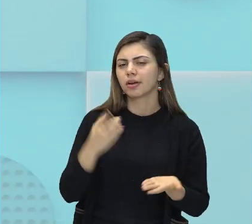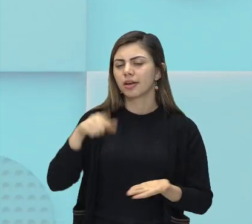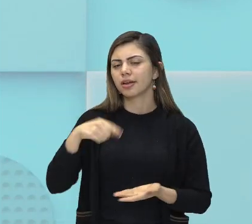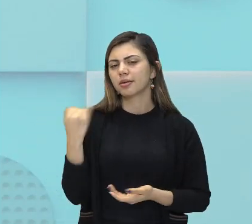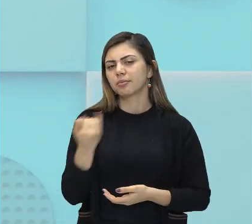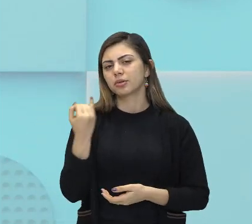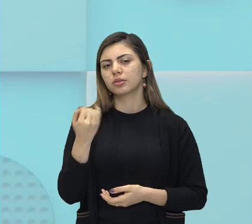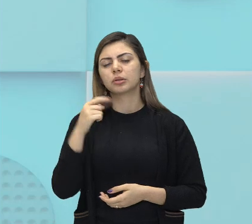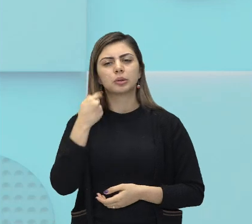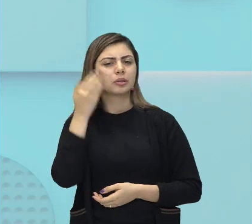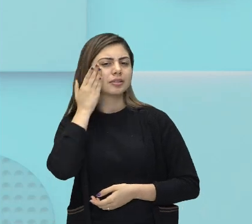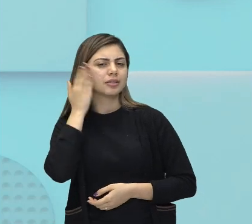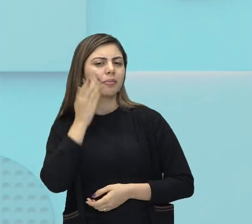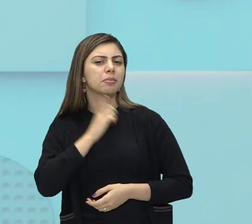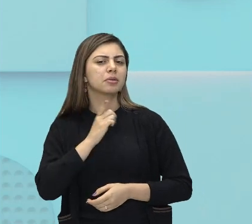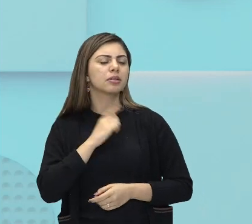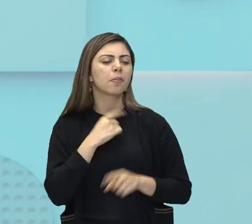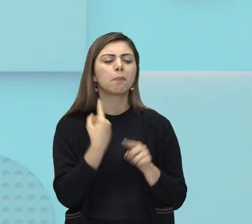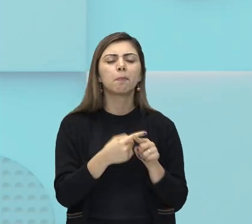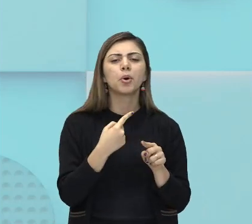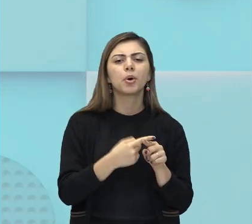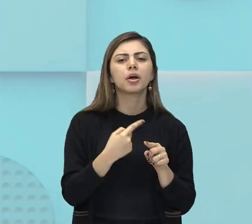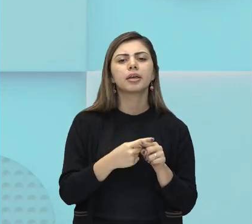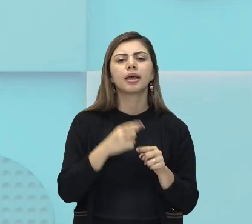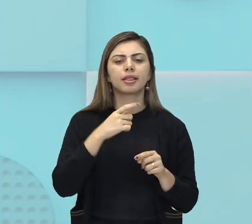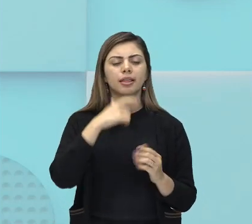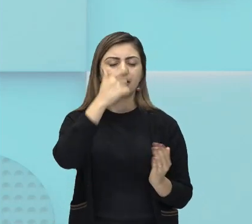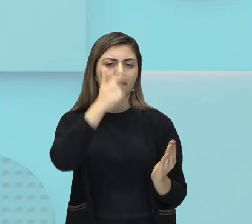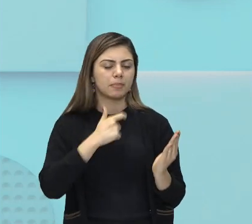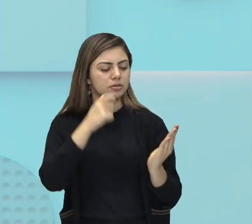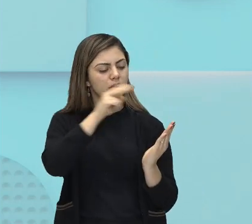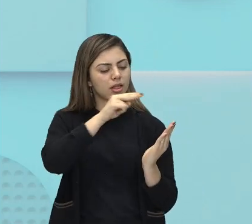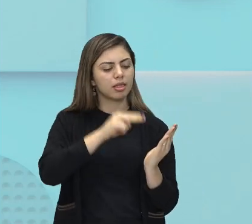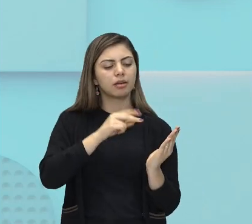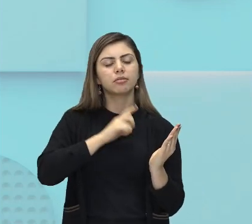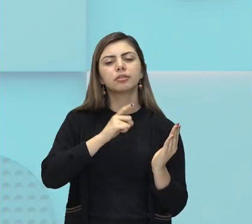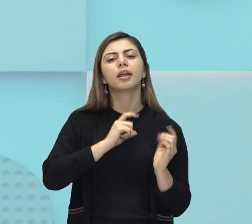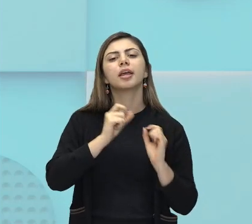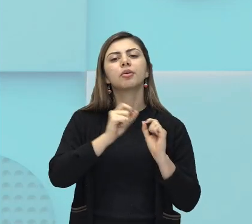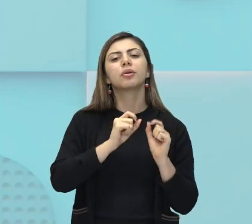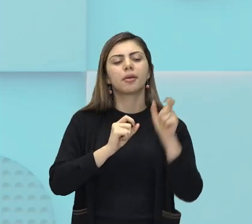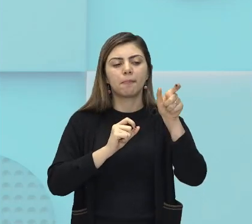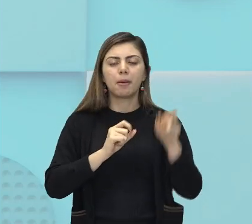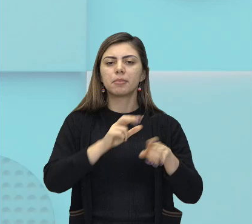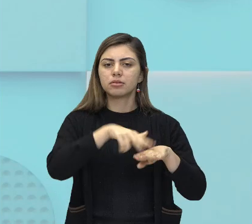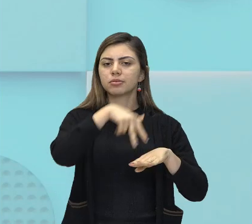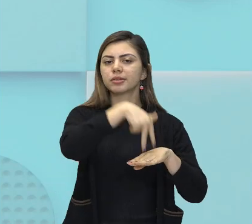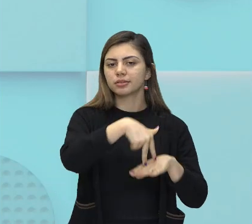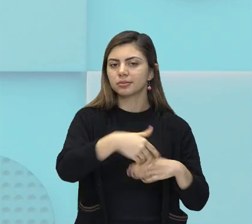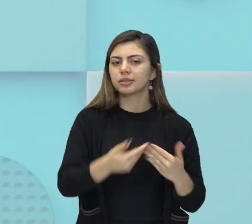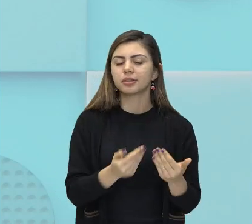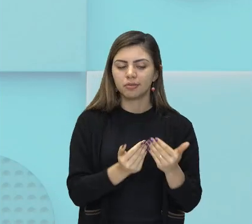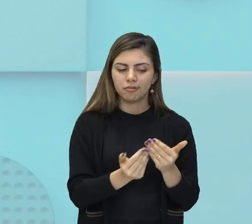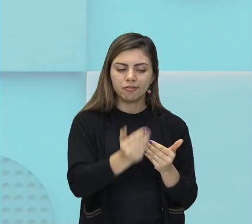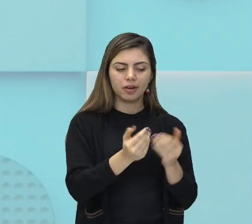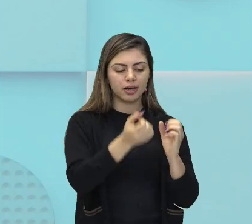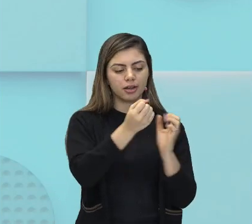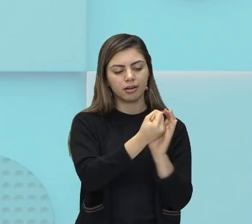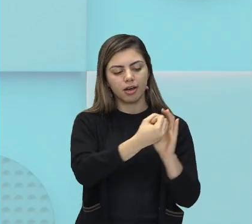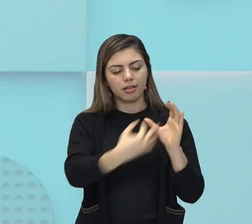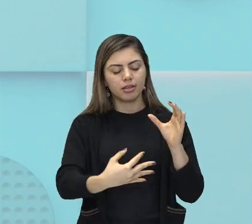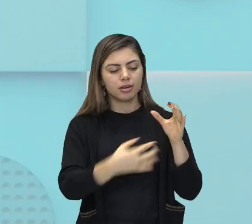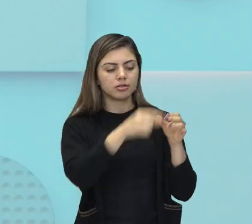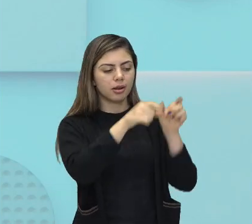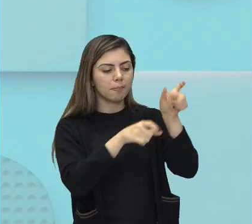existe alguma coisa aqui. Por que aquele narrador está apresentando aquele personagem? É isso que ele vai contando. E aí vai caracterizando esse